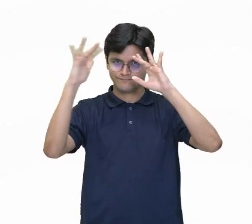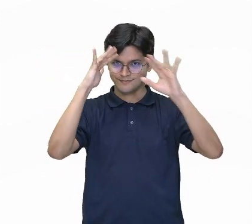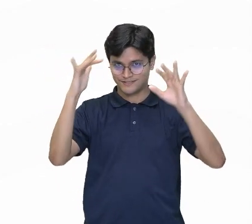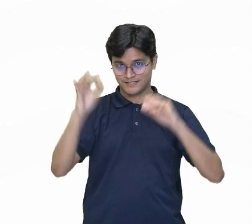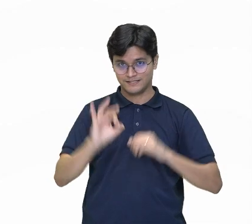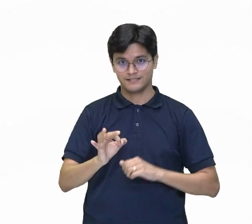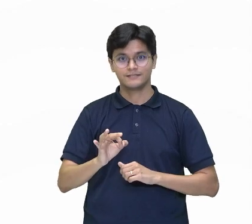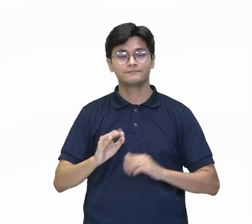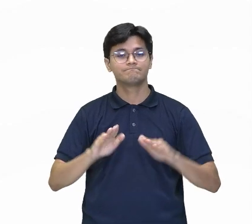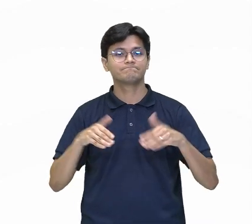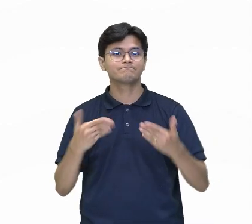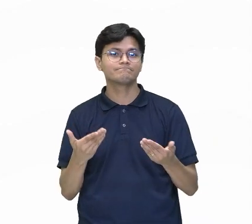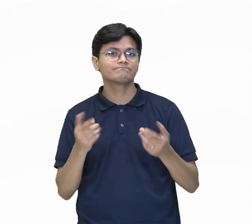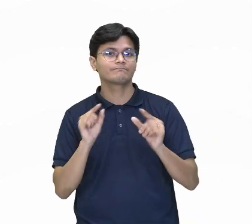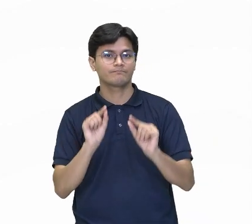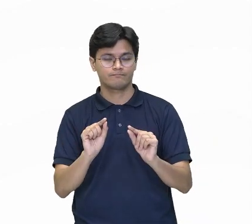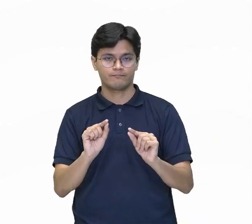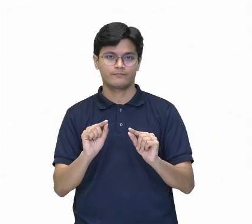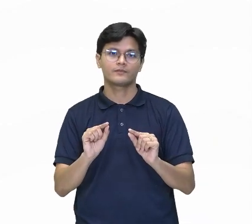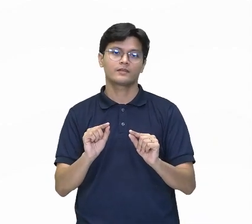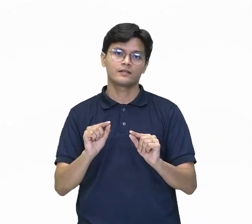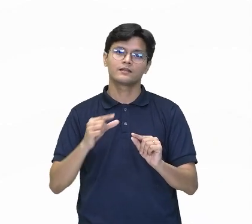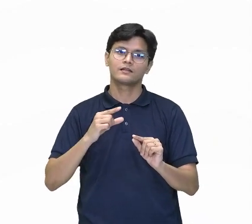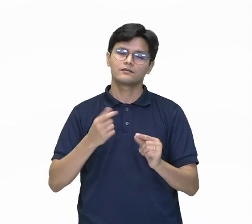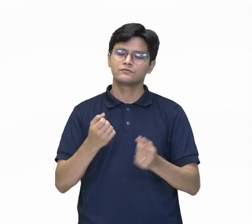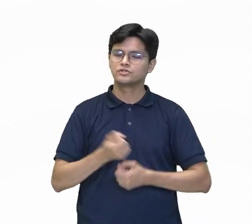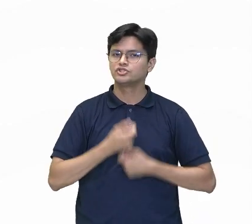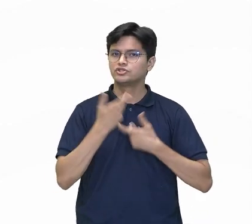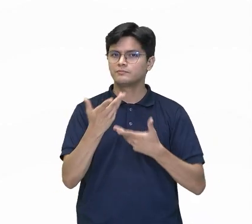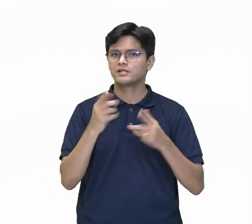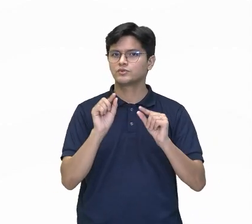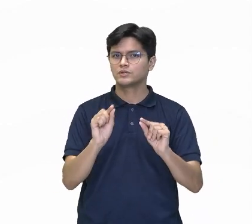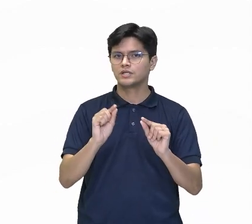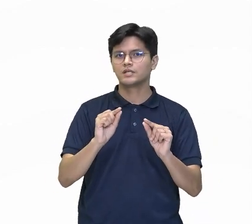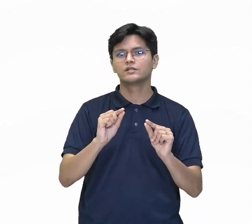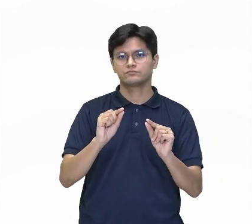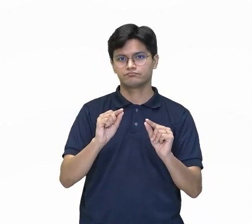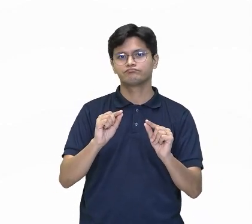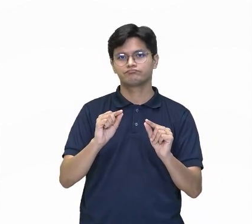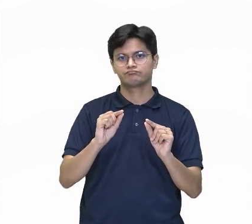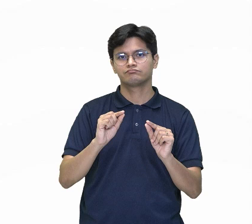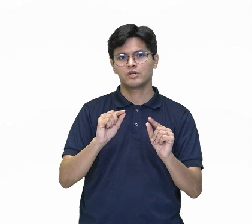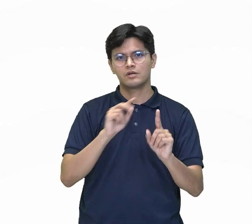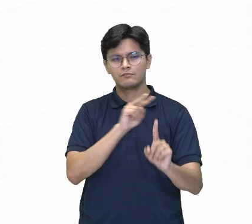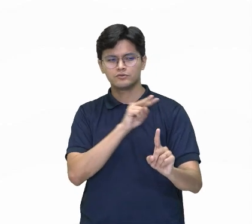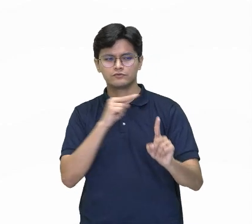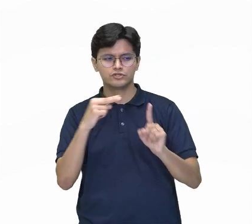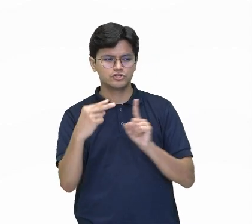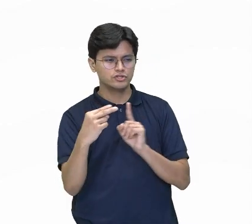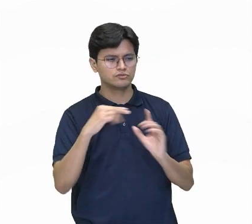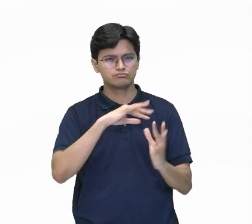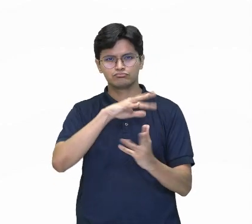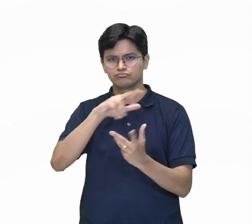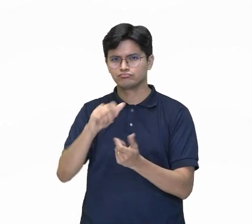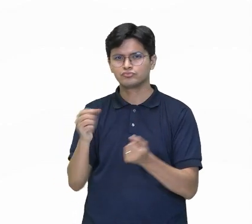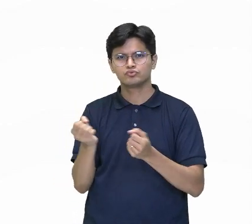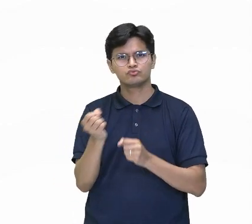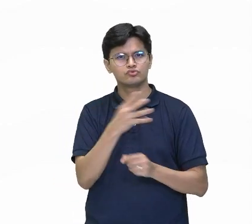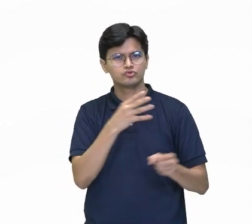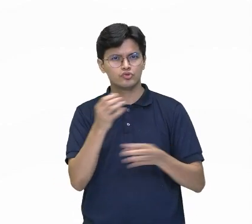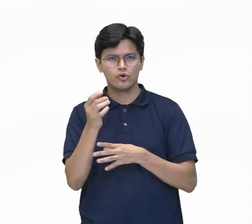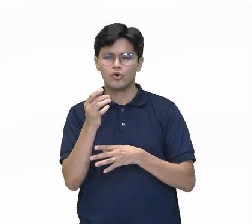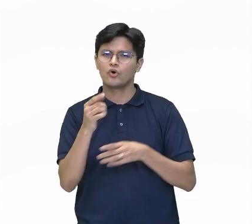Então, ela revela, né, um mundo de maneiras novas, expressando